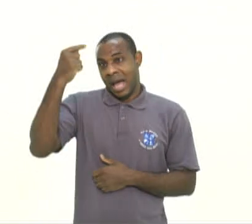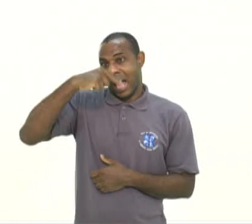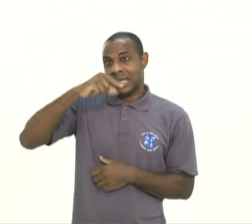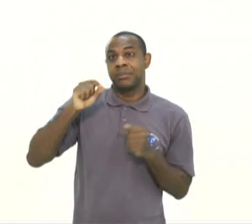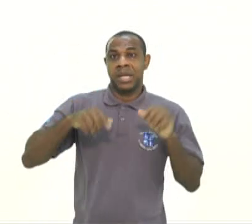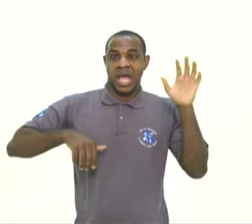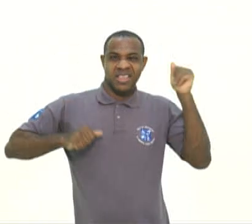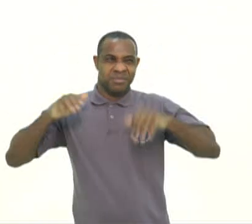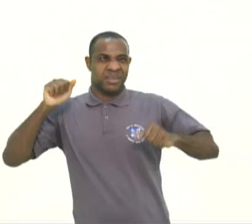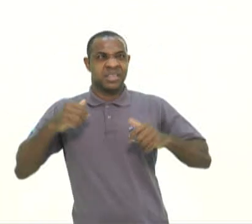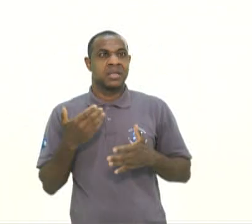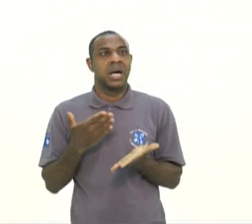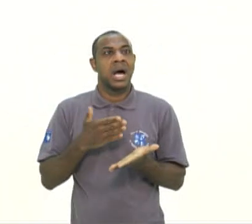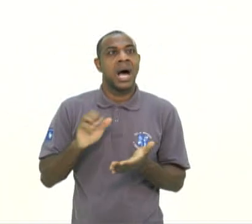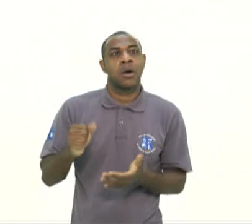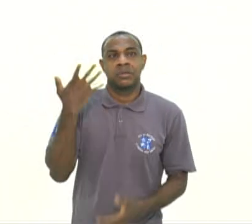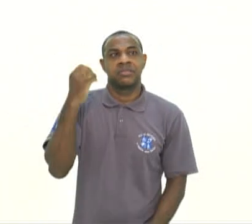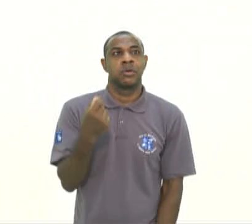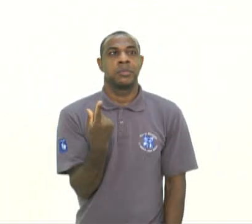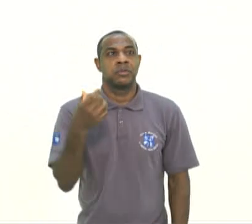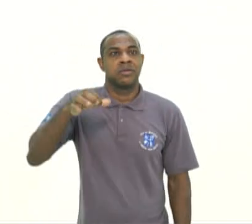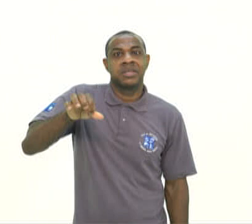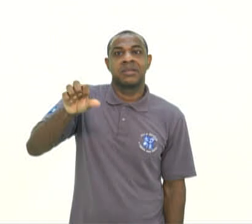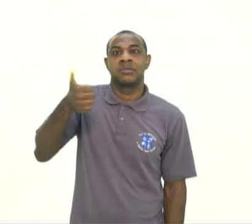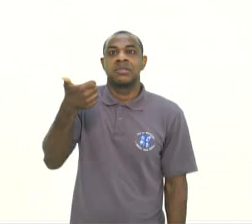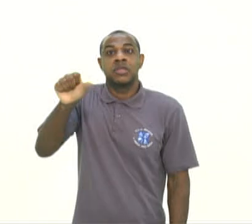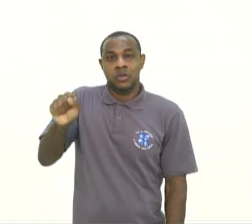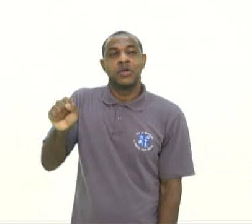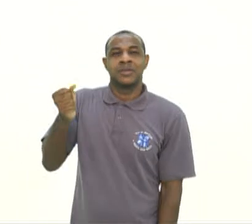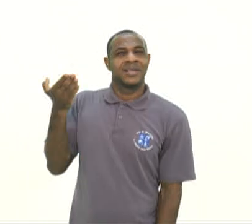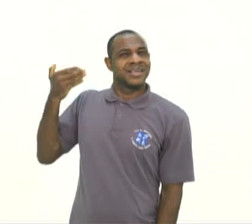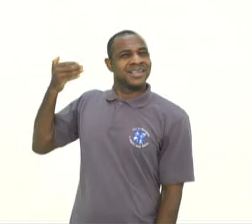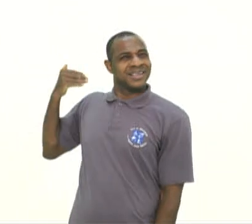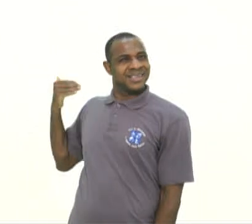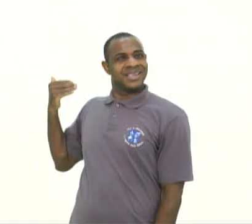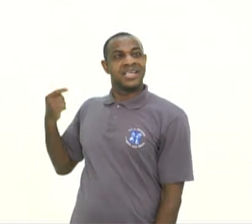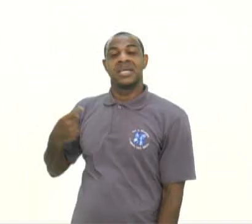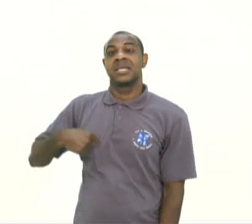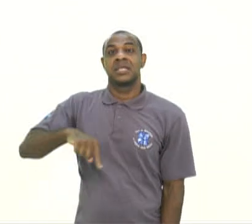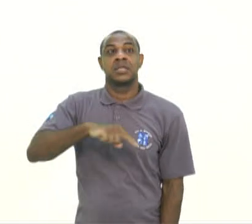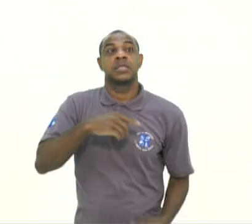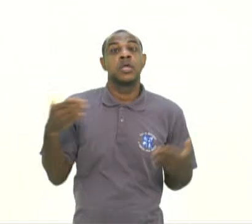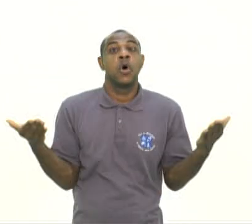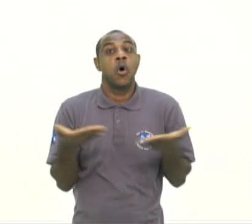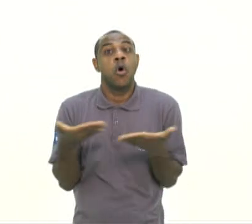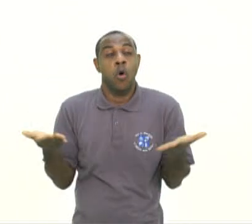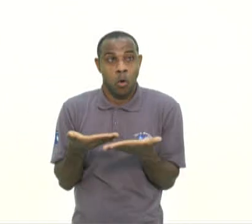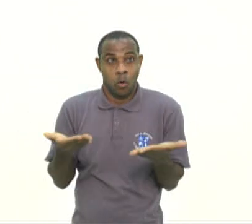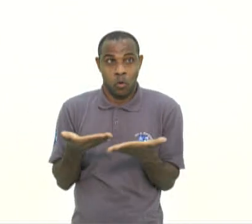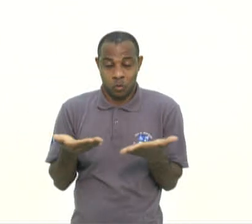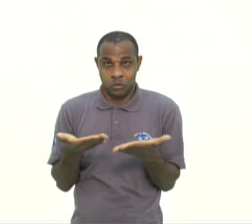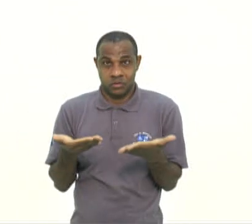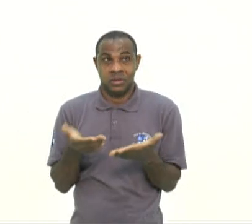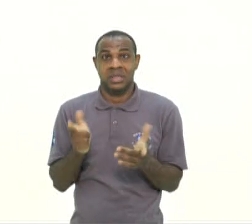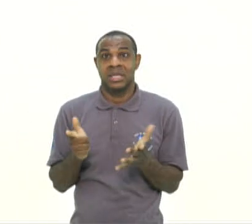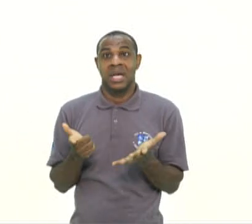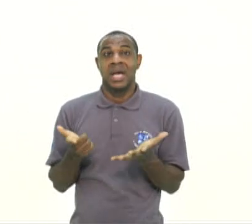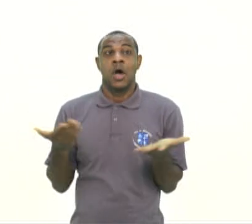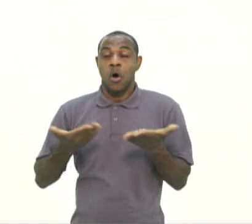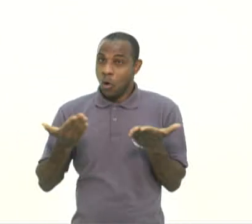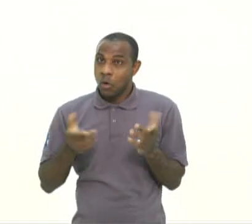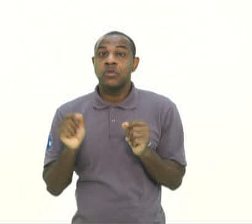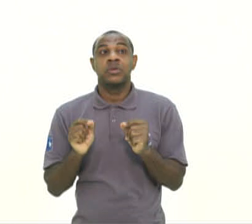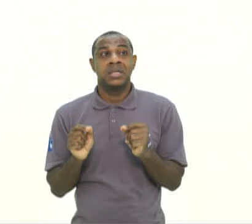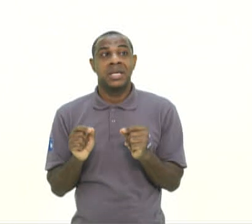espanhola ocorreu no ano de 1918. O que vivemos atualmente é que a mobilidade das pessoas